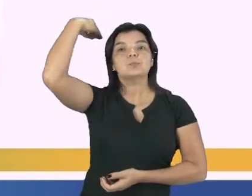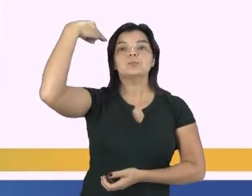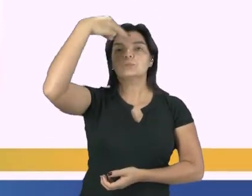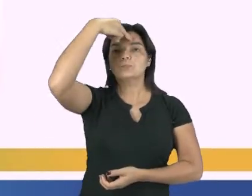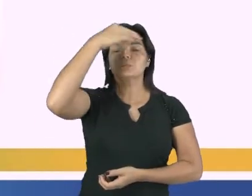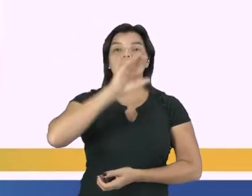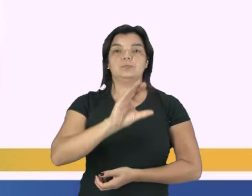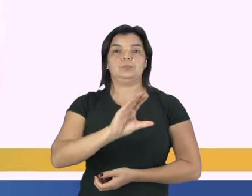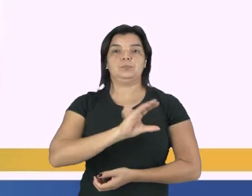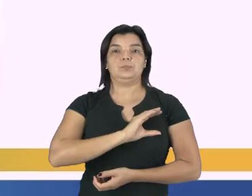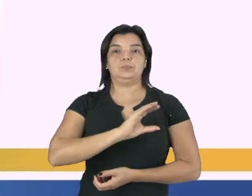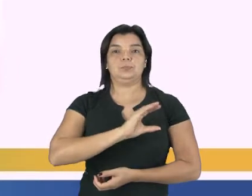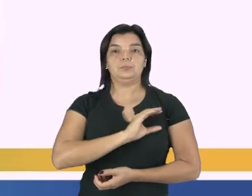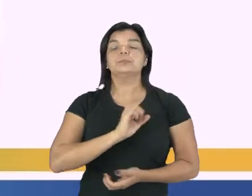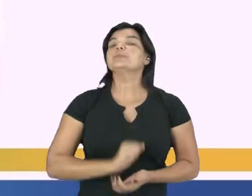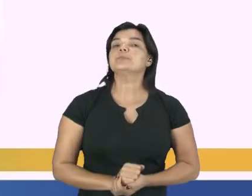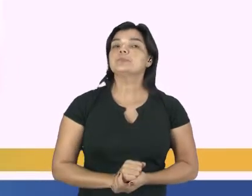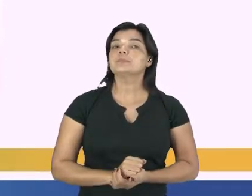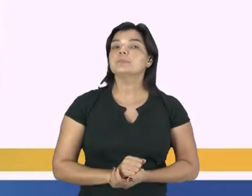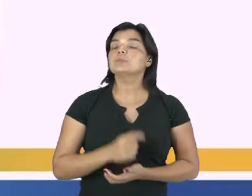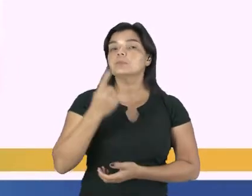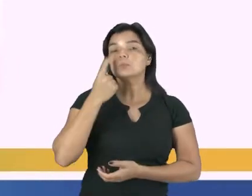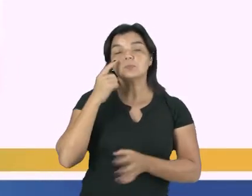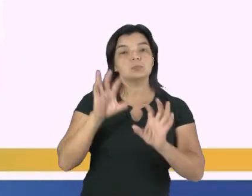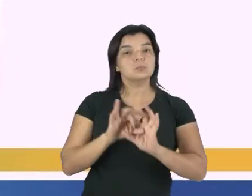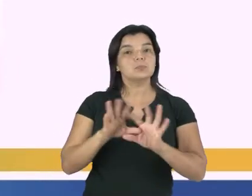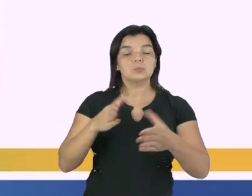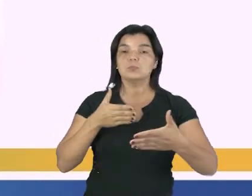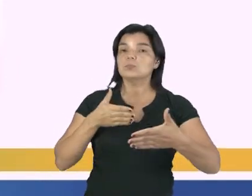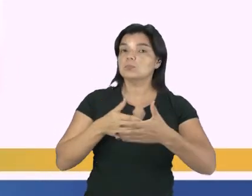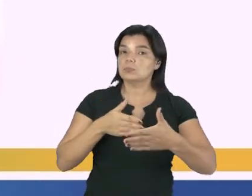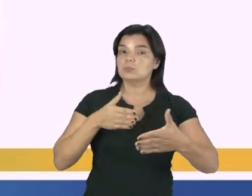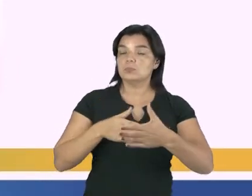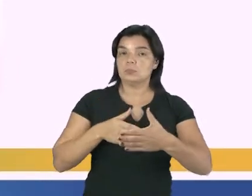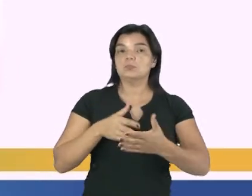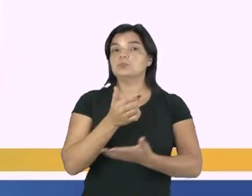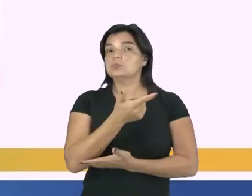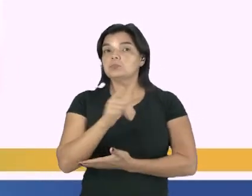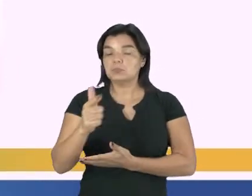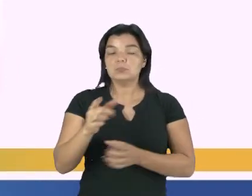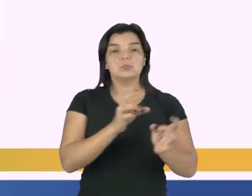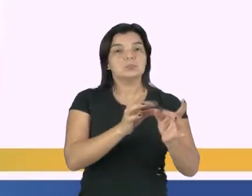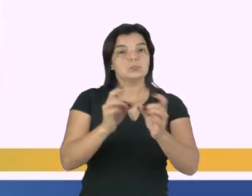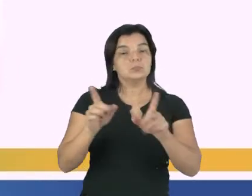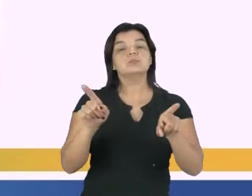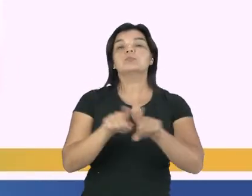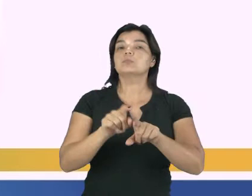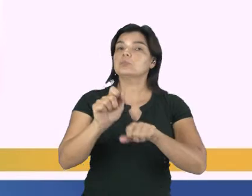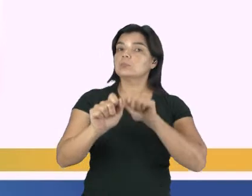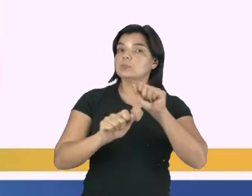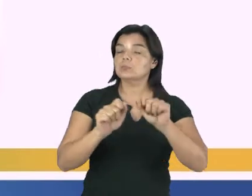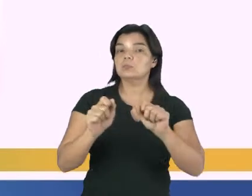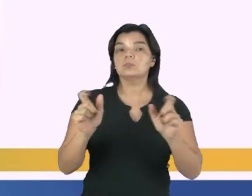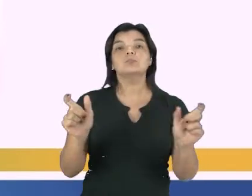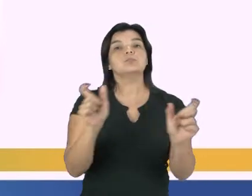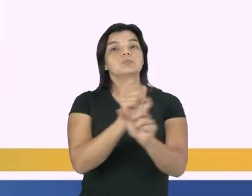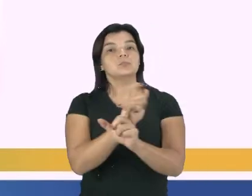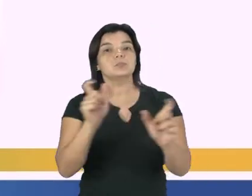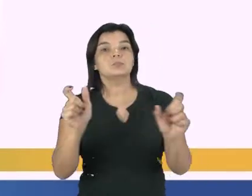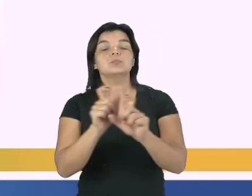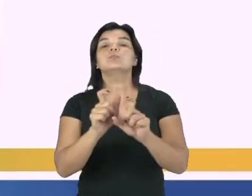e depois o Canadá. Então é o trânsito livre de barreiras, sem barreiras comerciais, pode transitar de um lado para o